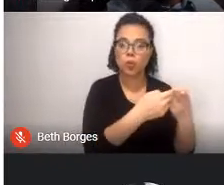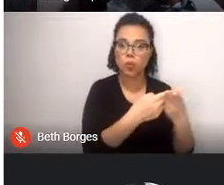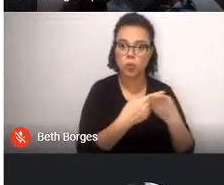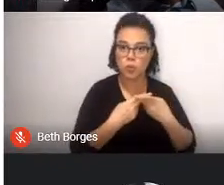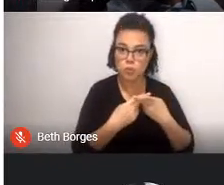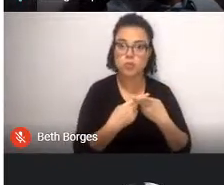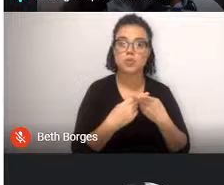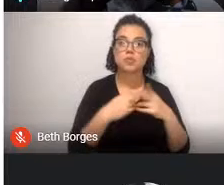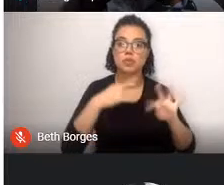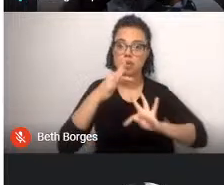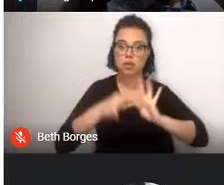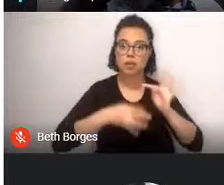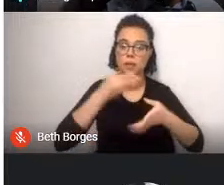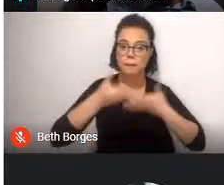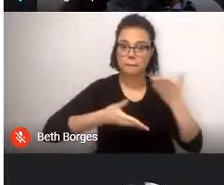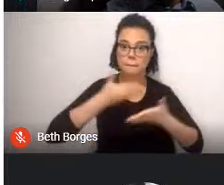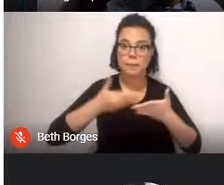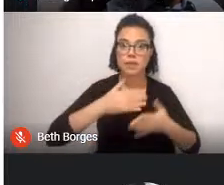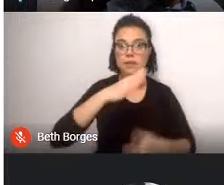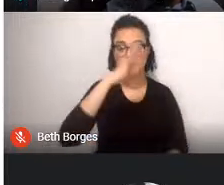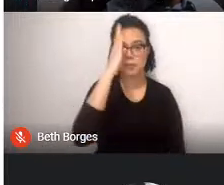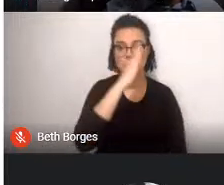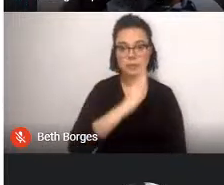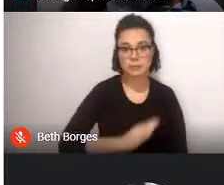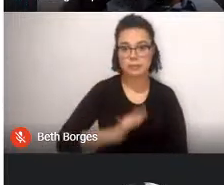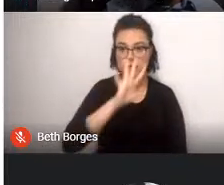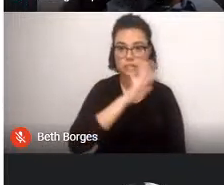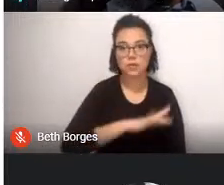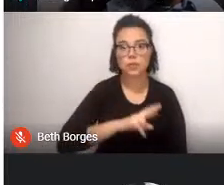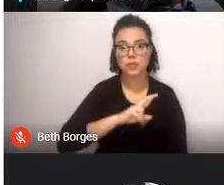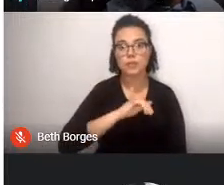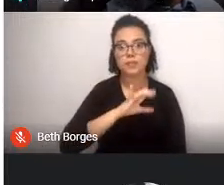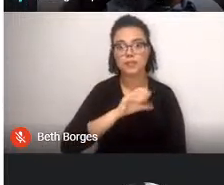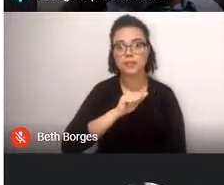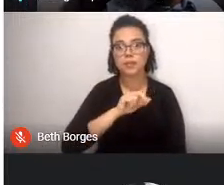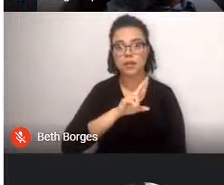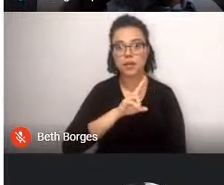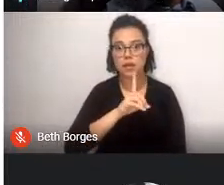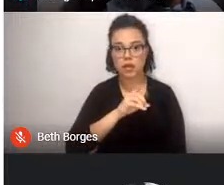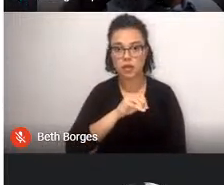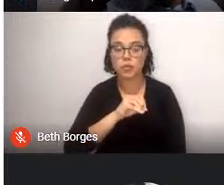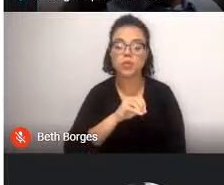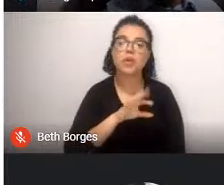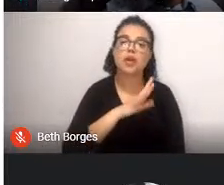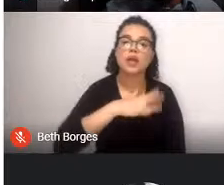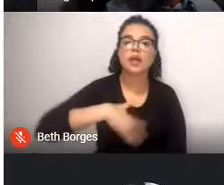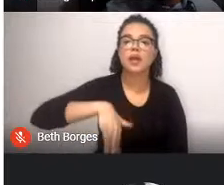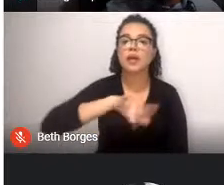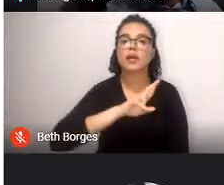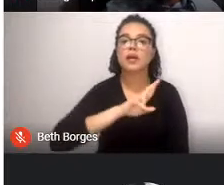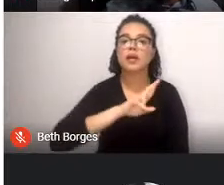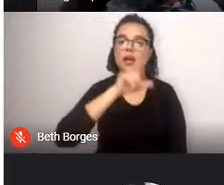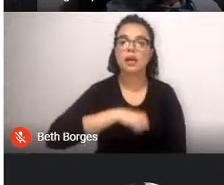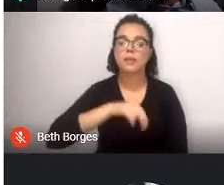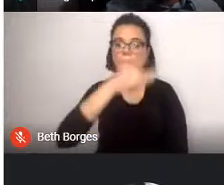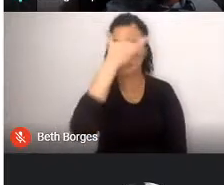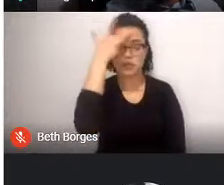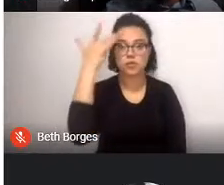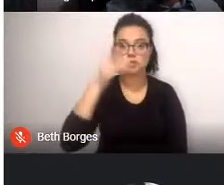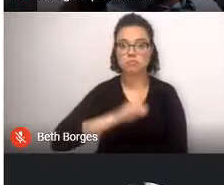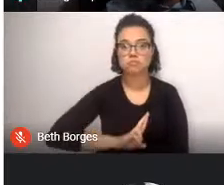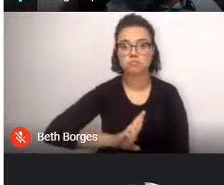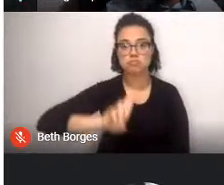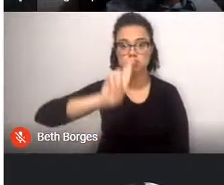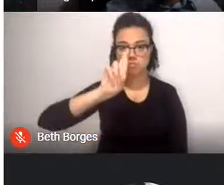esquemas, foi Ricardo Weiner, tá? Que é uma referência na área, aí, todos nós sabemos, tá? E